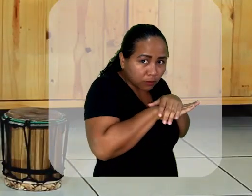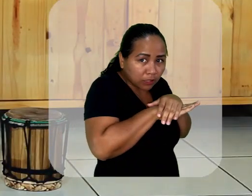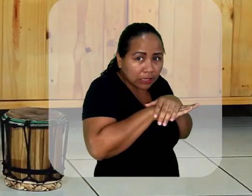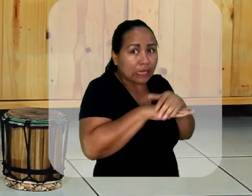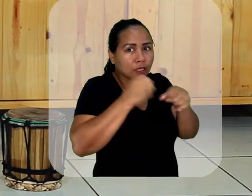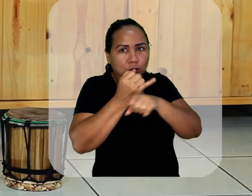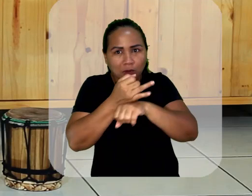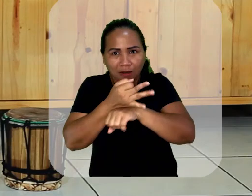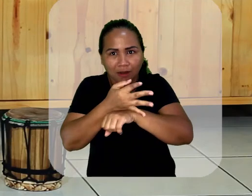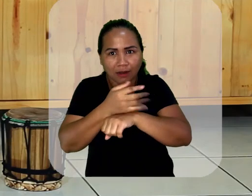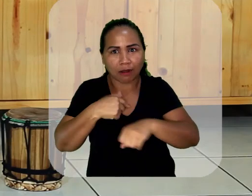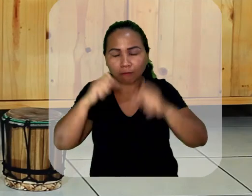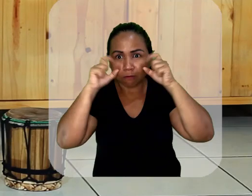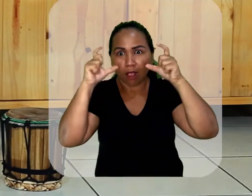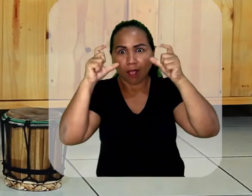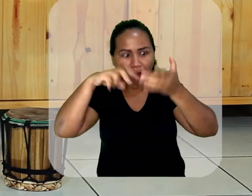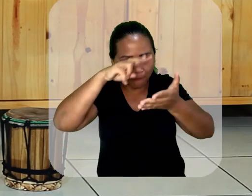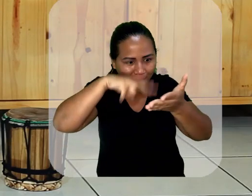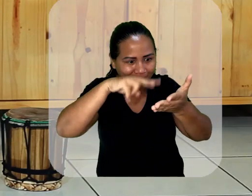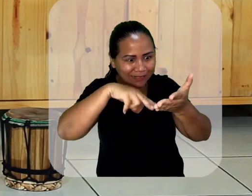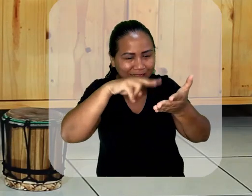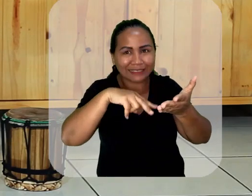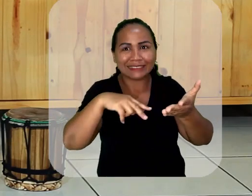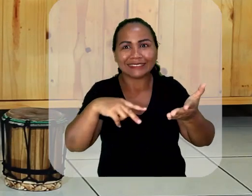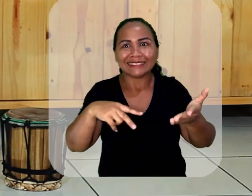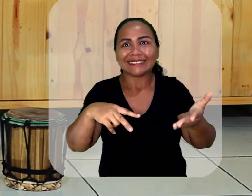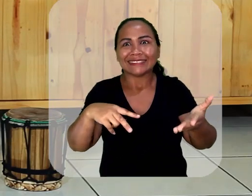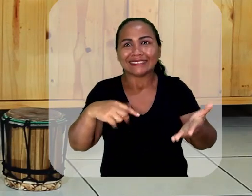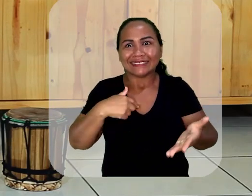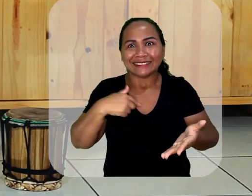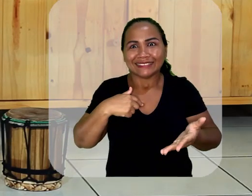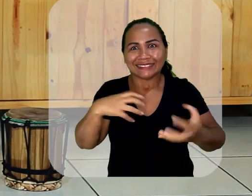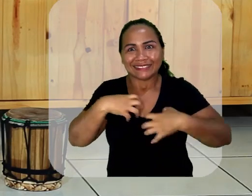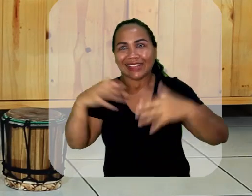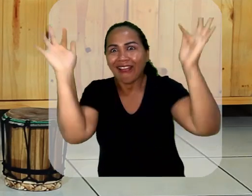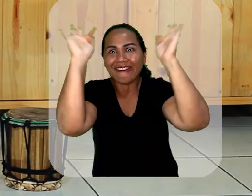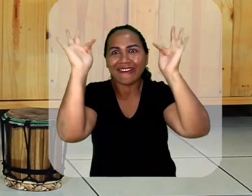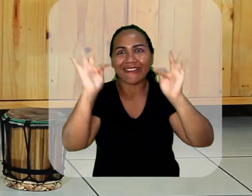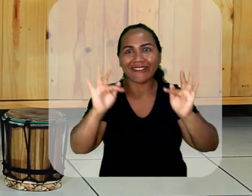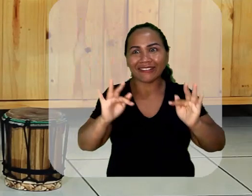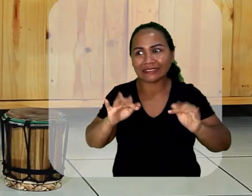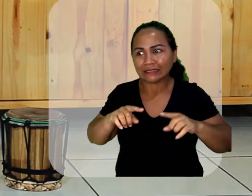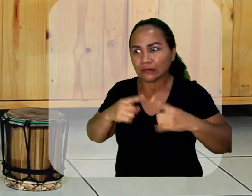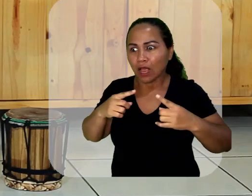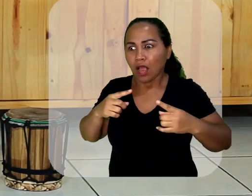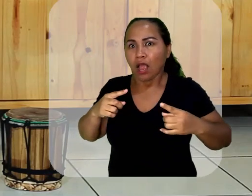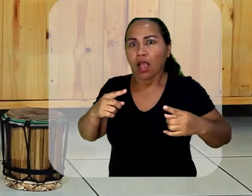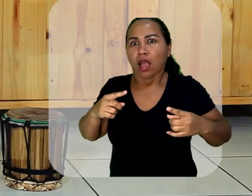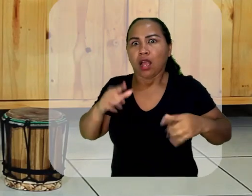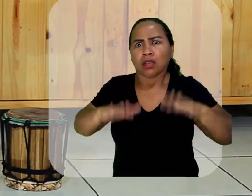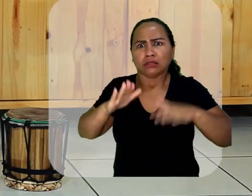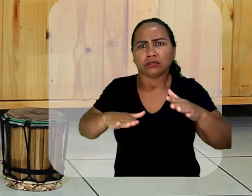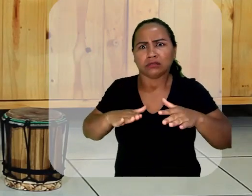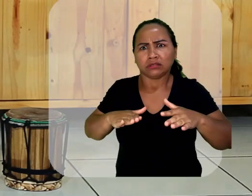Naqueles dias, a felicidade saiu de mansinho e corria em desespero, de olhos fechados, pelas estreitas ruas de